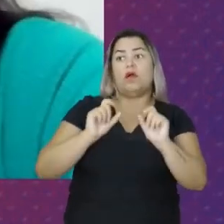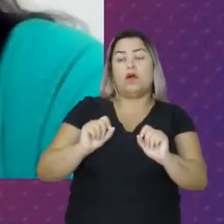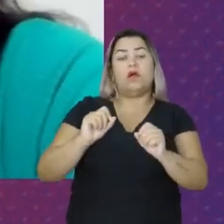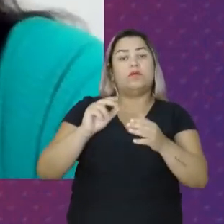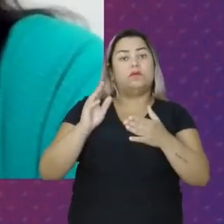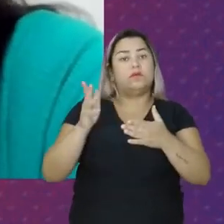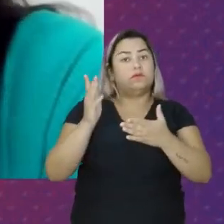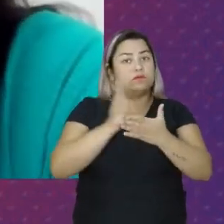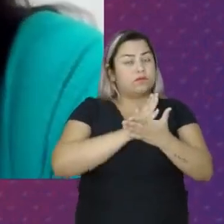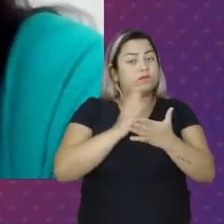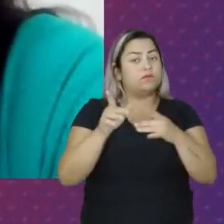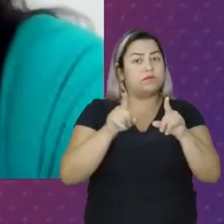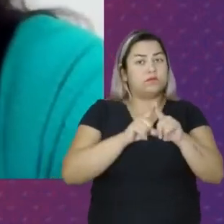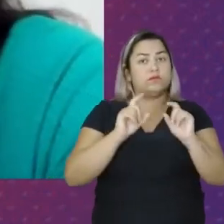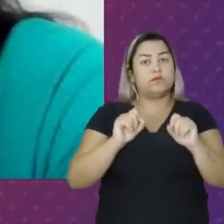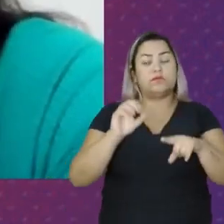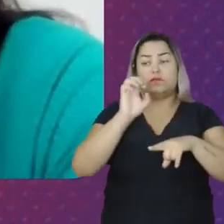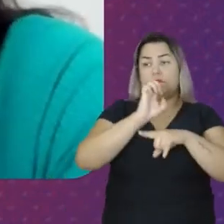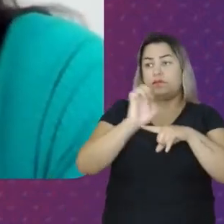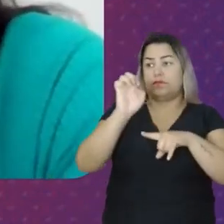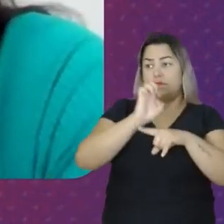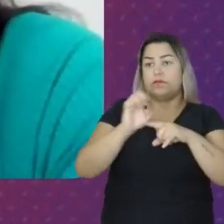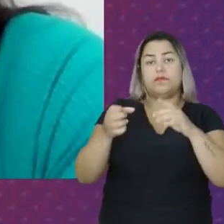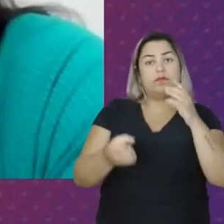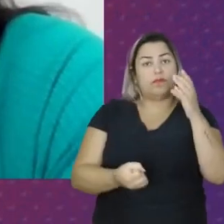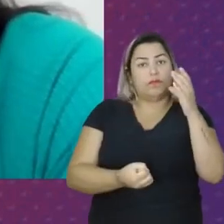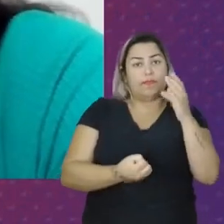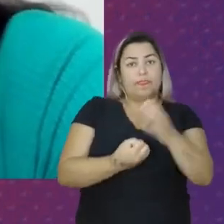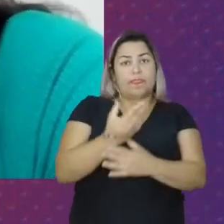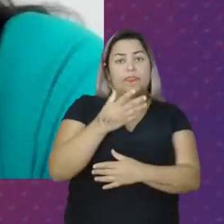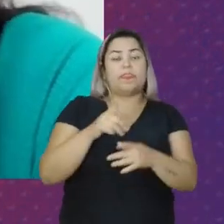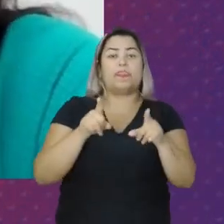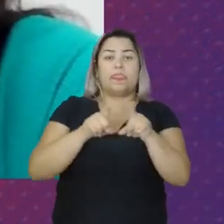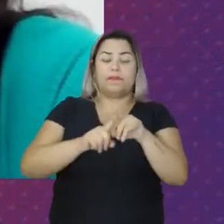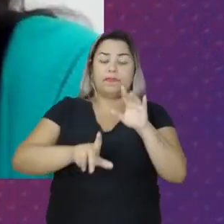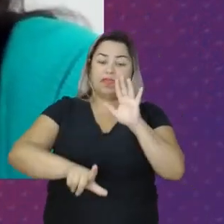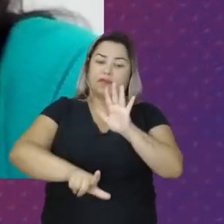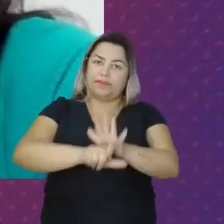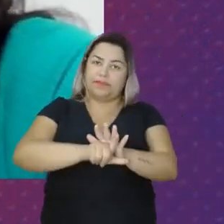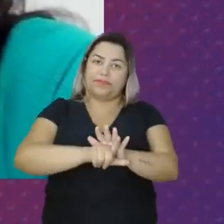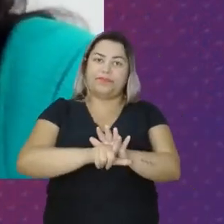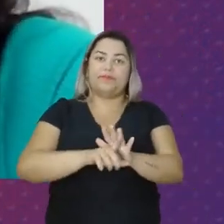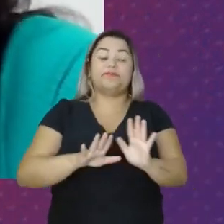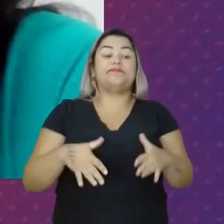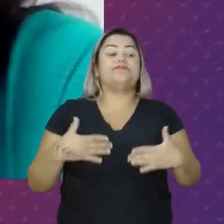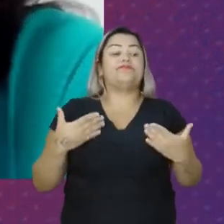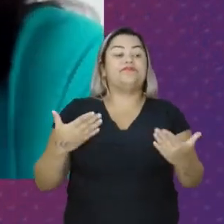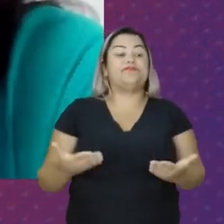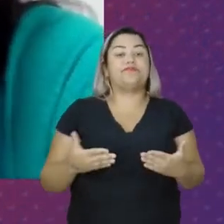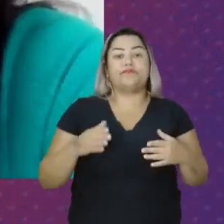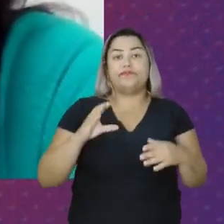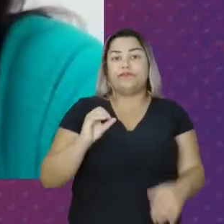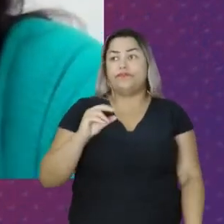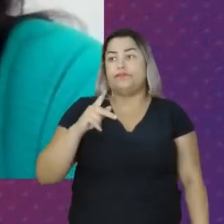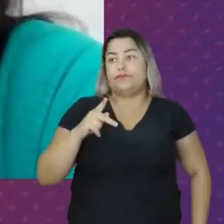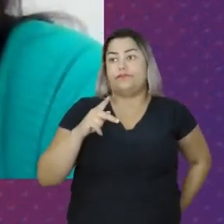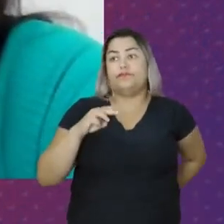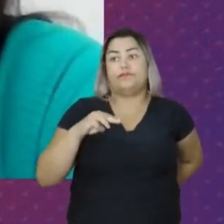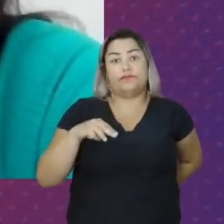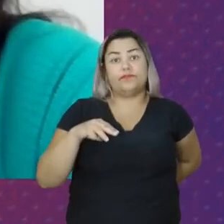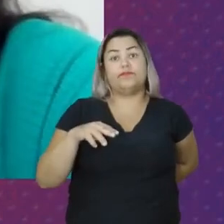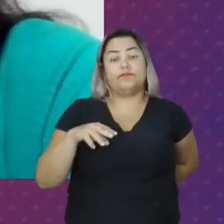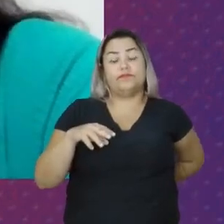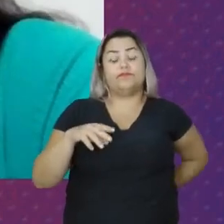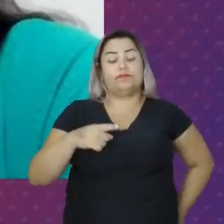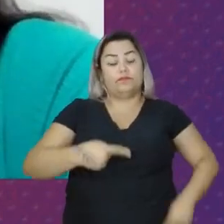as condenações, o resultado é realmente a criação da lei, né? Então, a CPM, ela acompanhou de perto